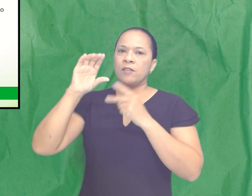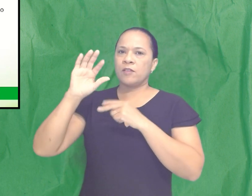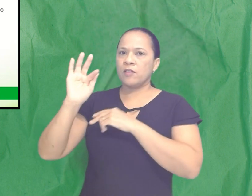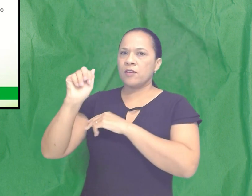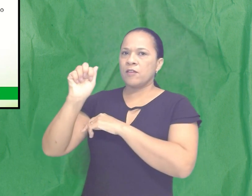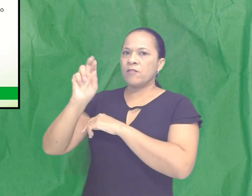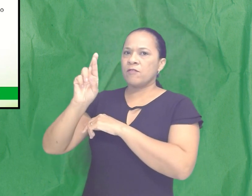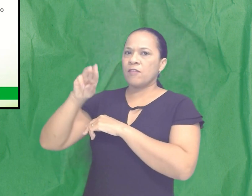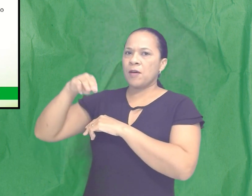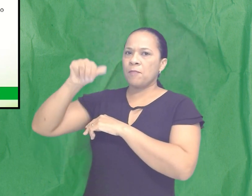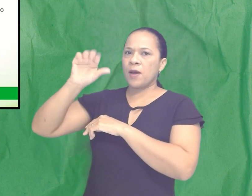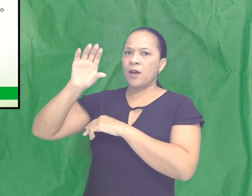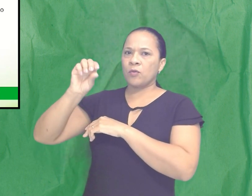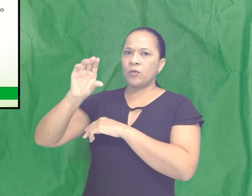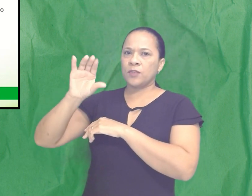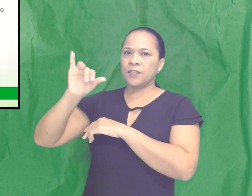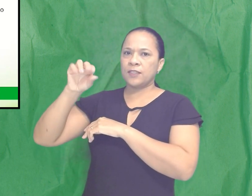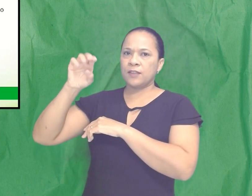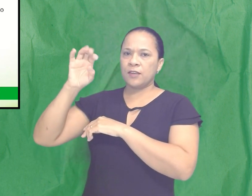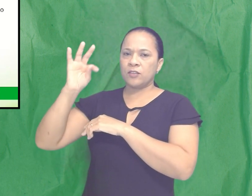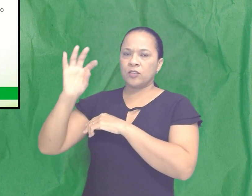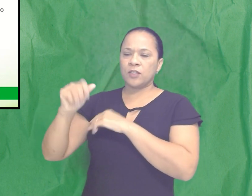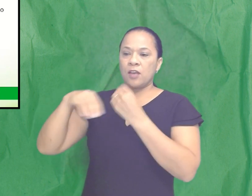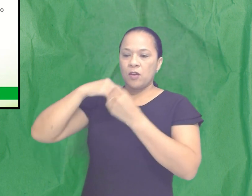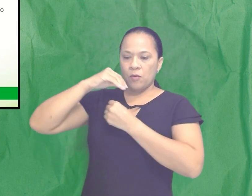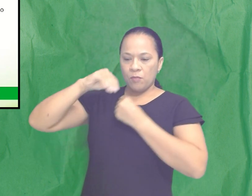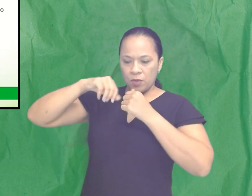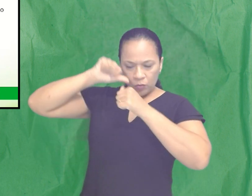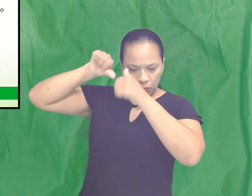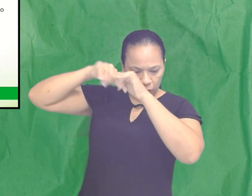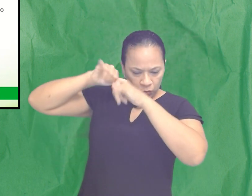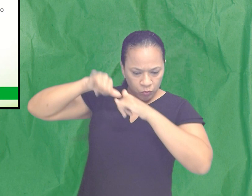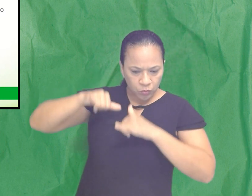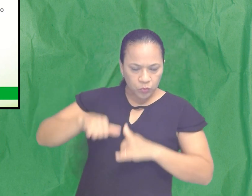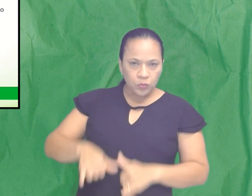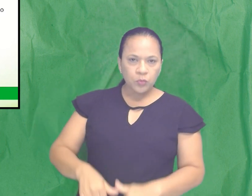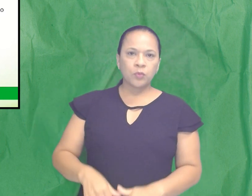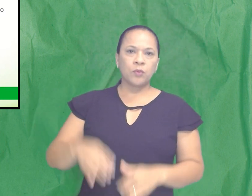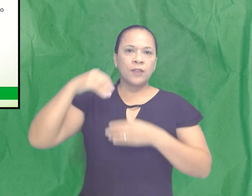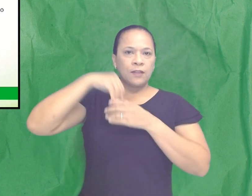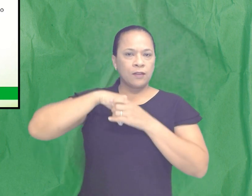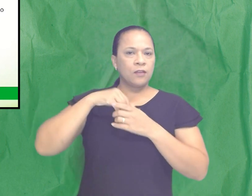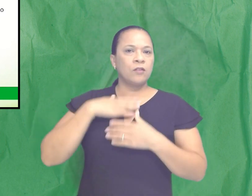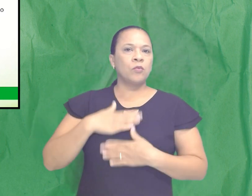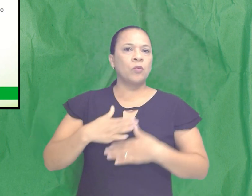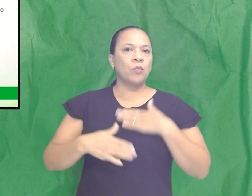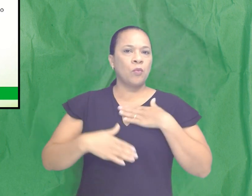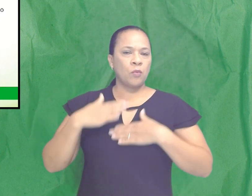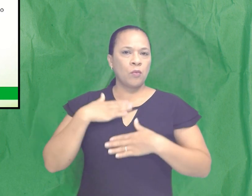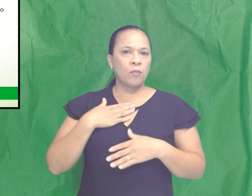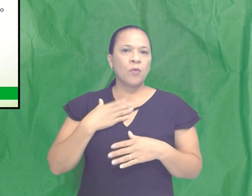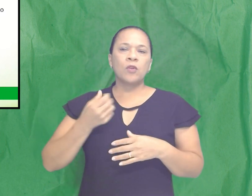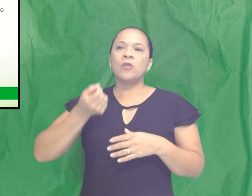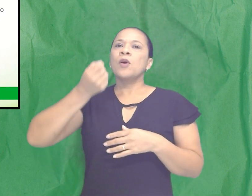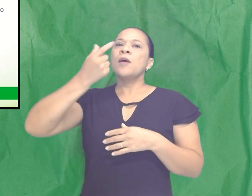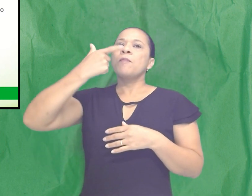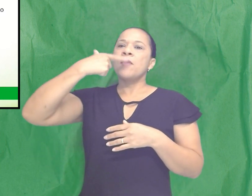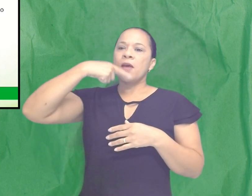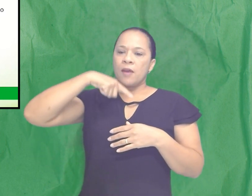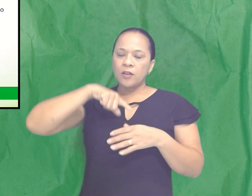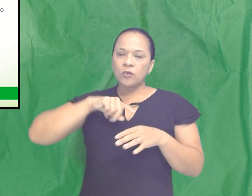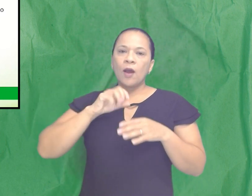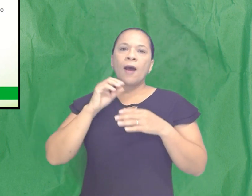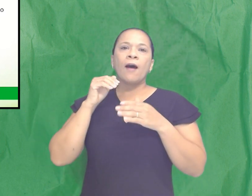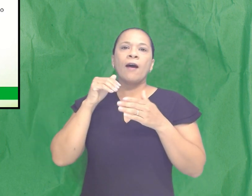o movimento do fármaco dentro do organismo, desde a sua administração até